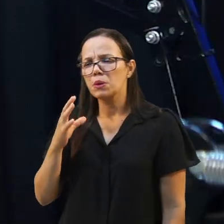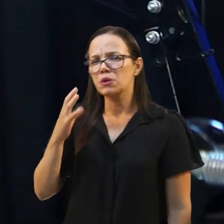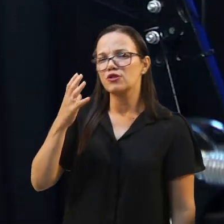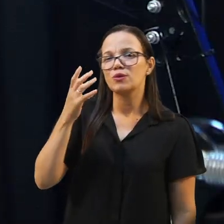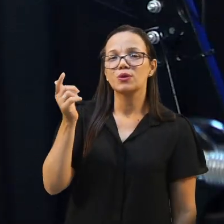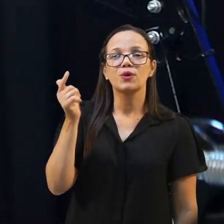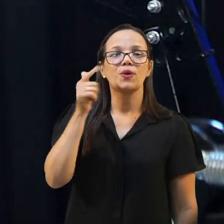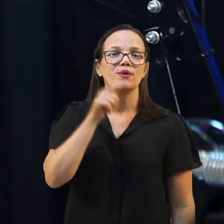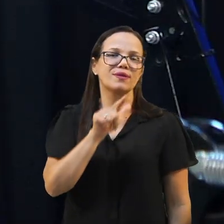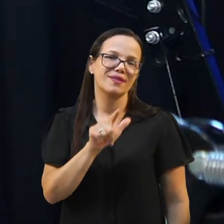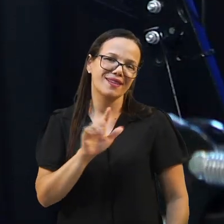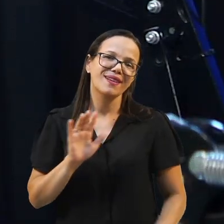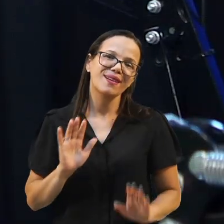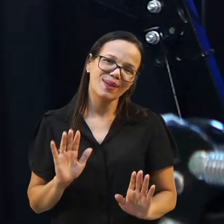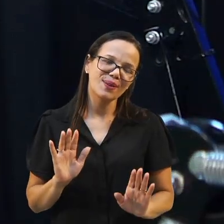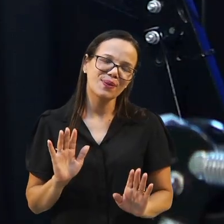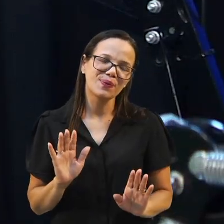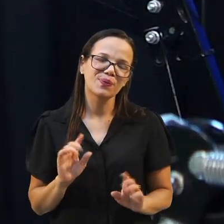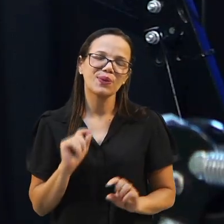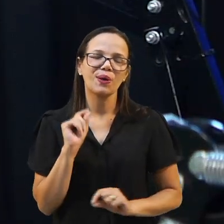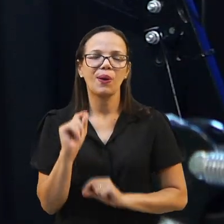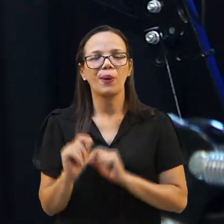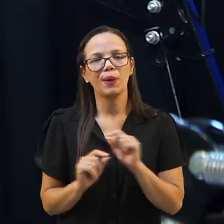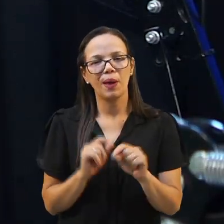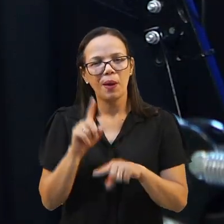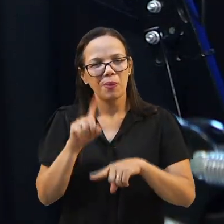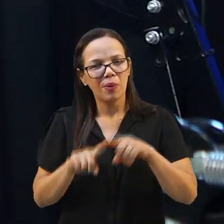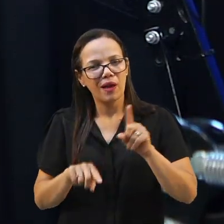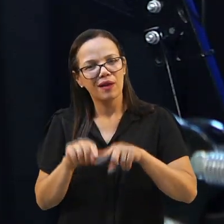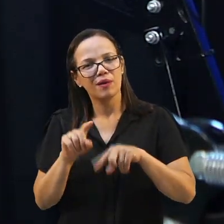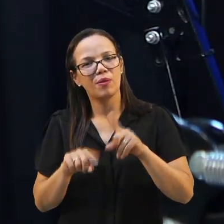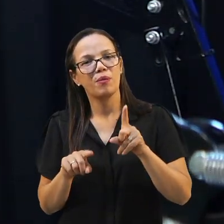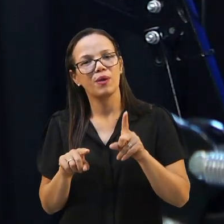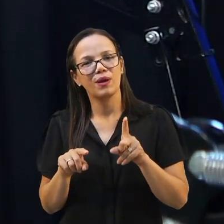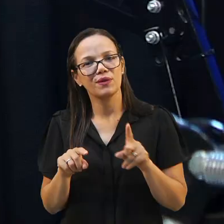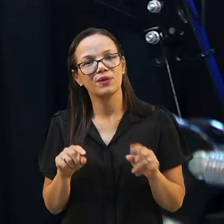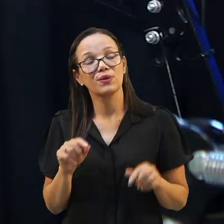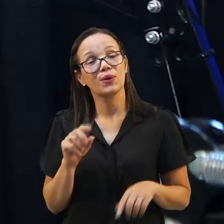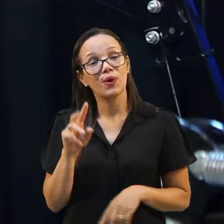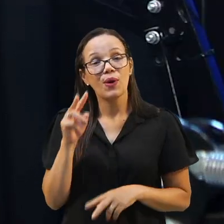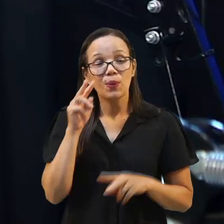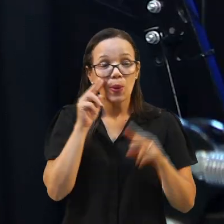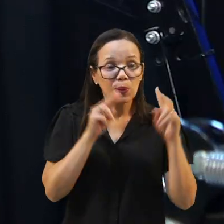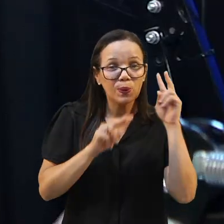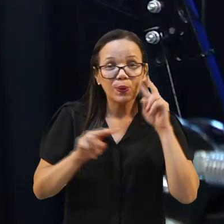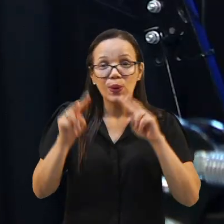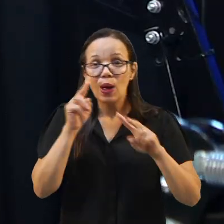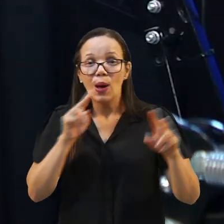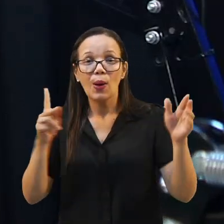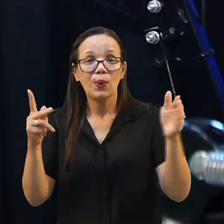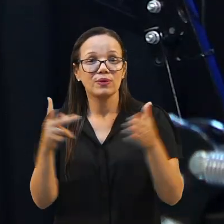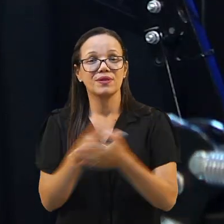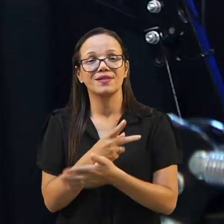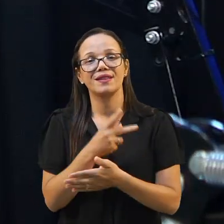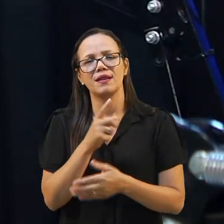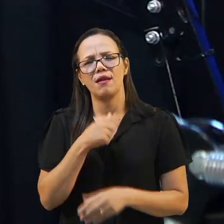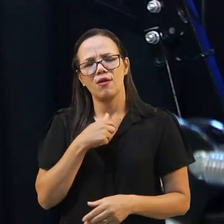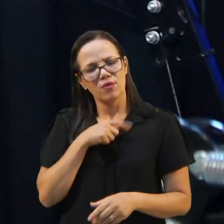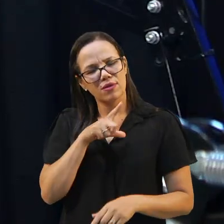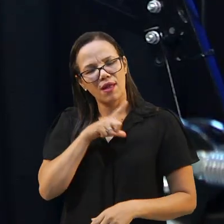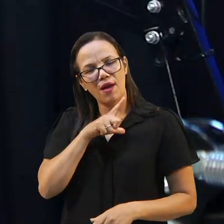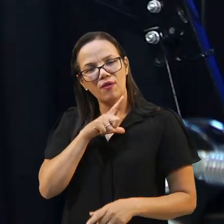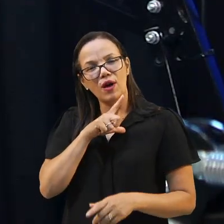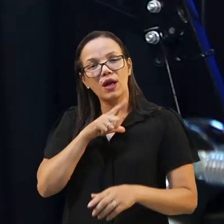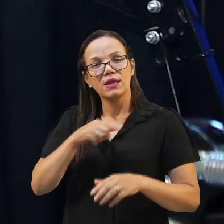para que esse equipamento fosse viabilizado. Eu estava, na época,